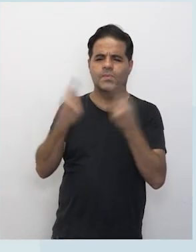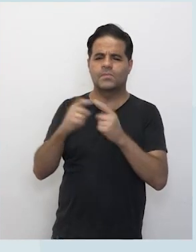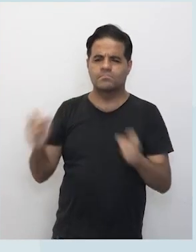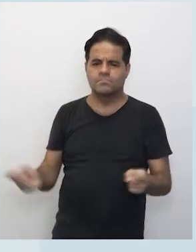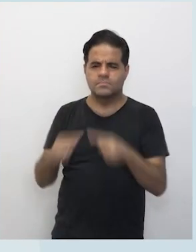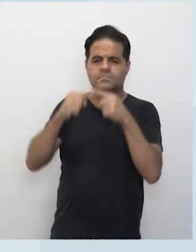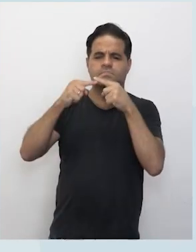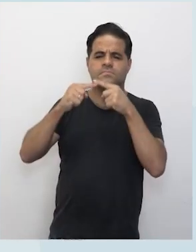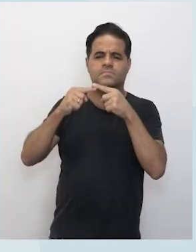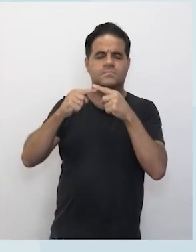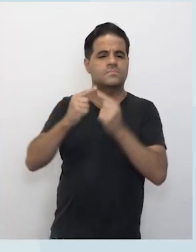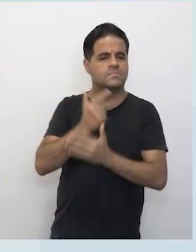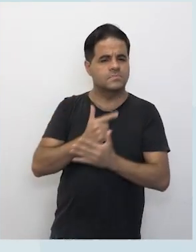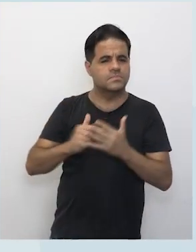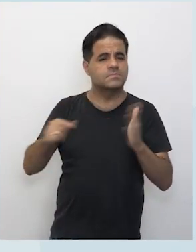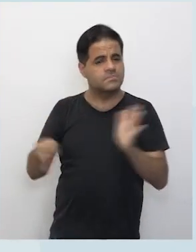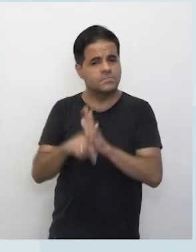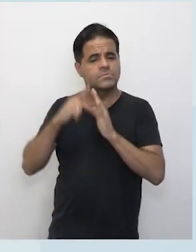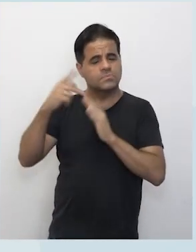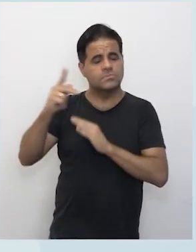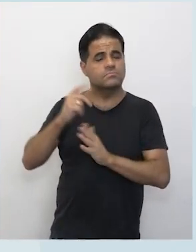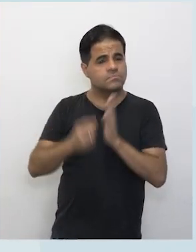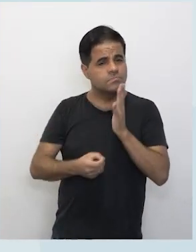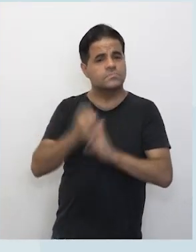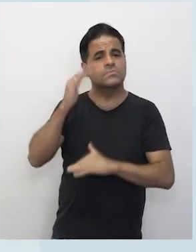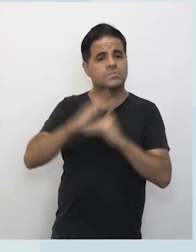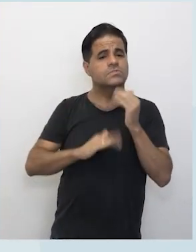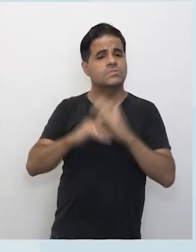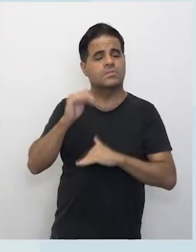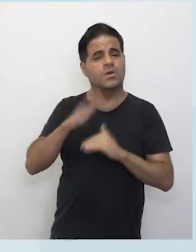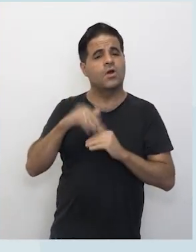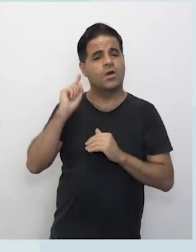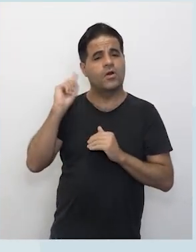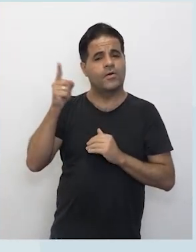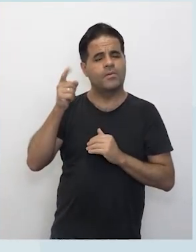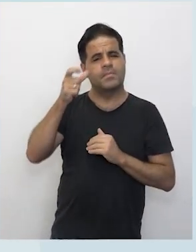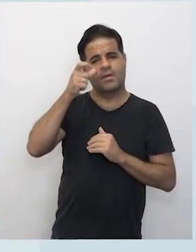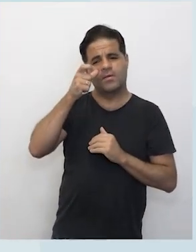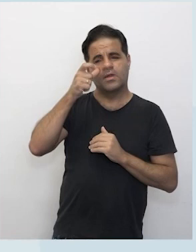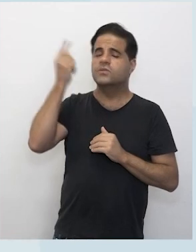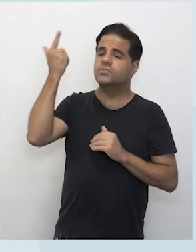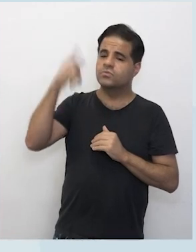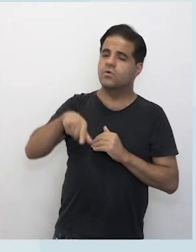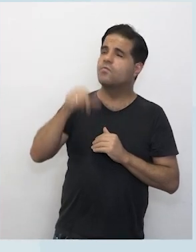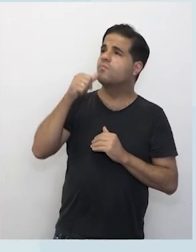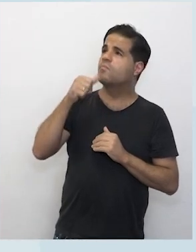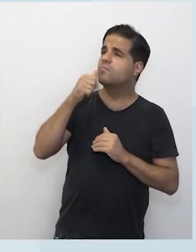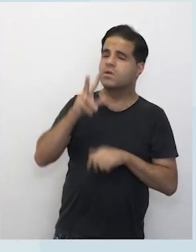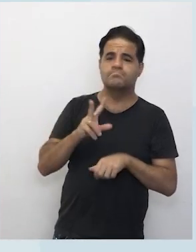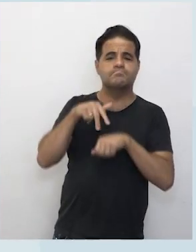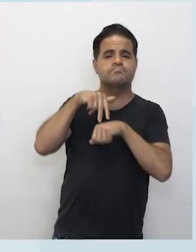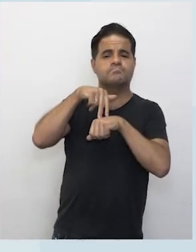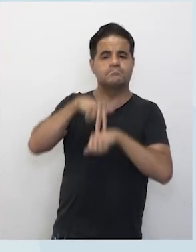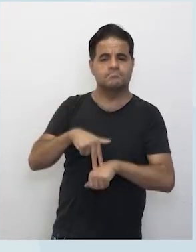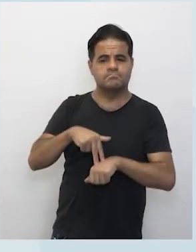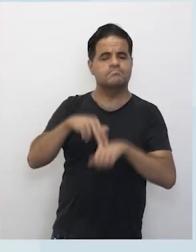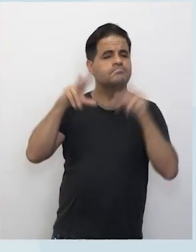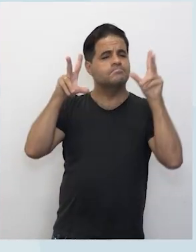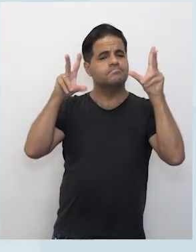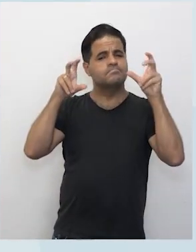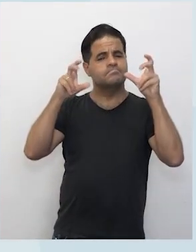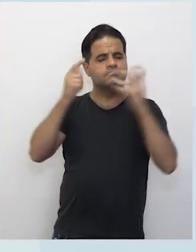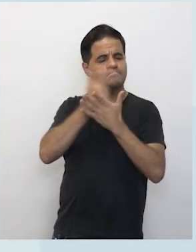da geometria em prol da composição da obra, né? Então, vejam mais uma vez uma mulher protagonista aí do tema da